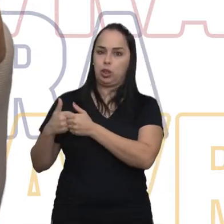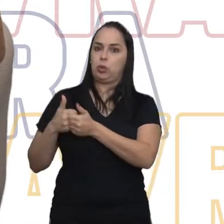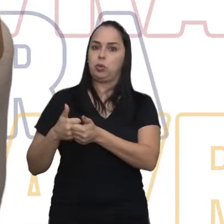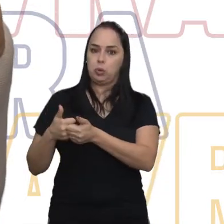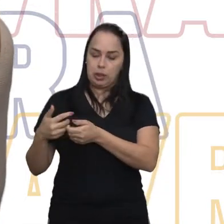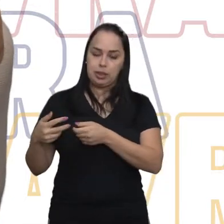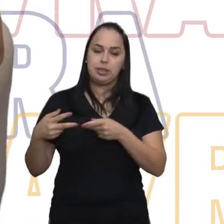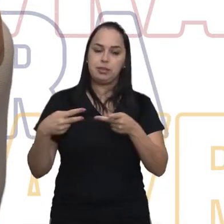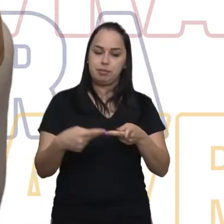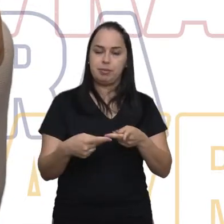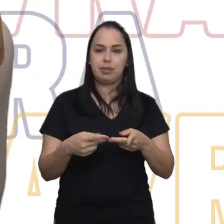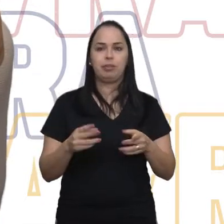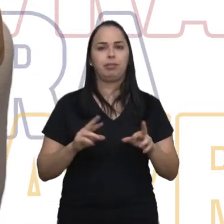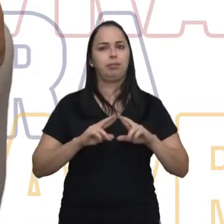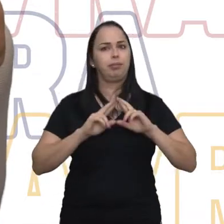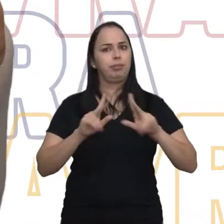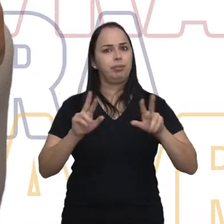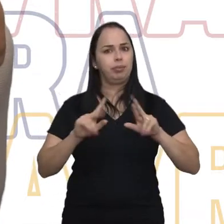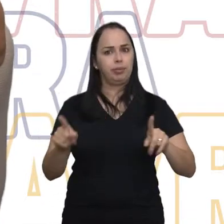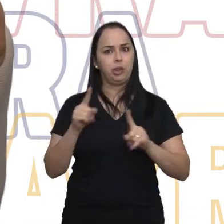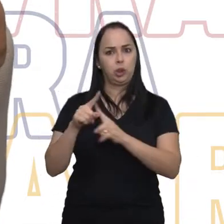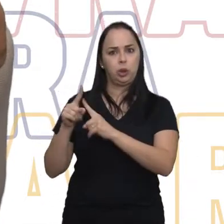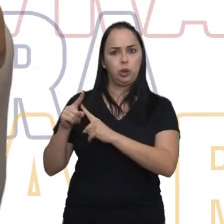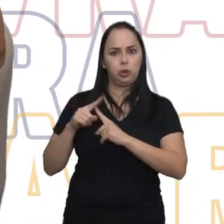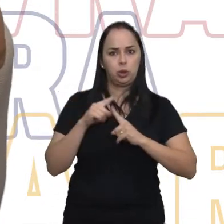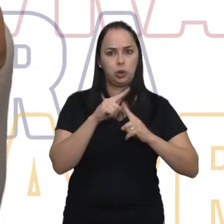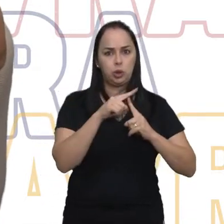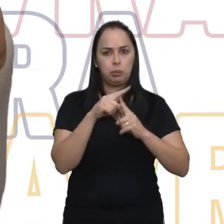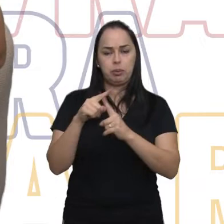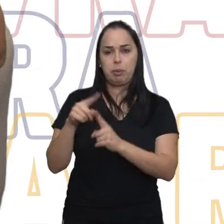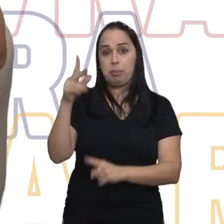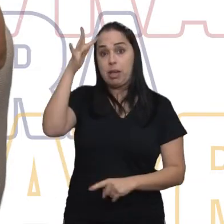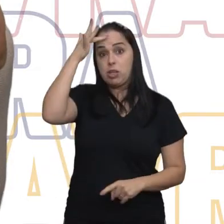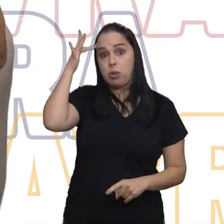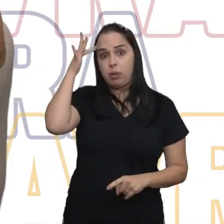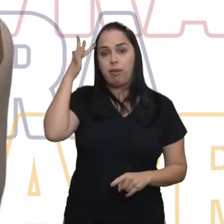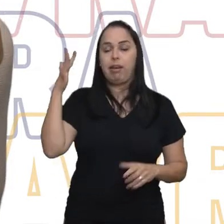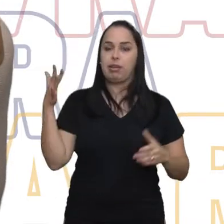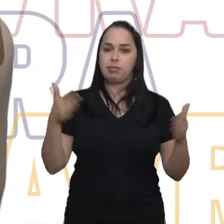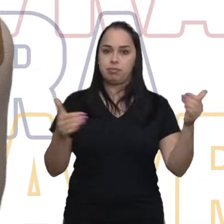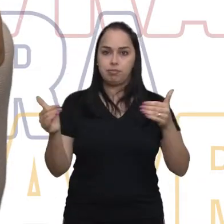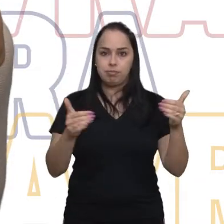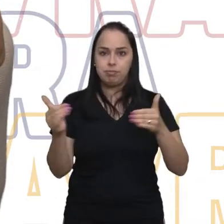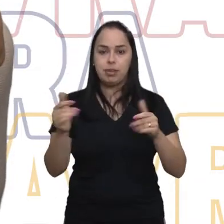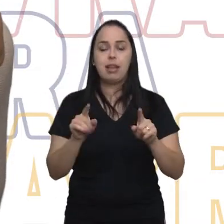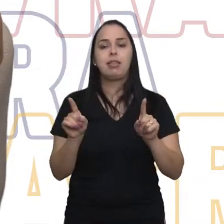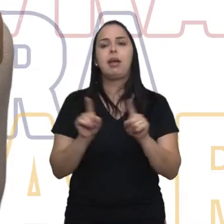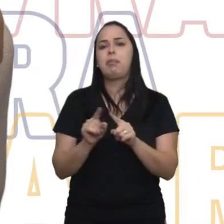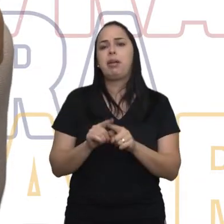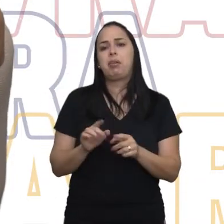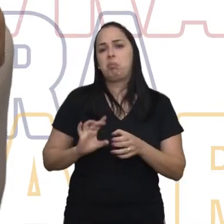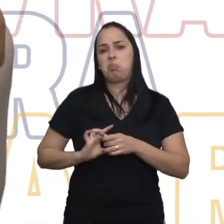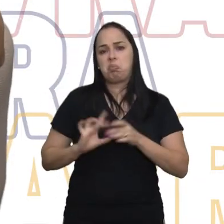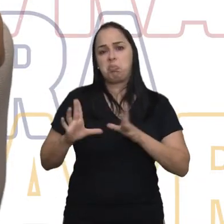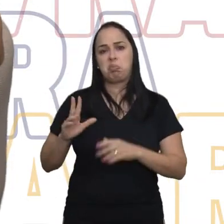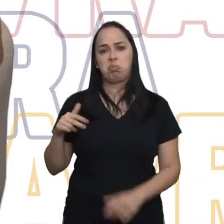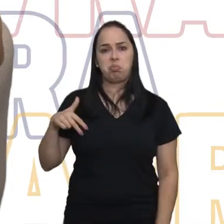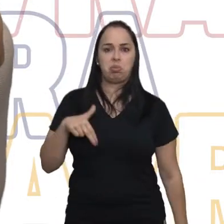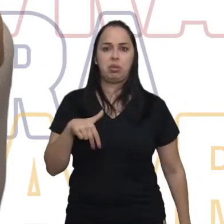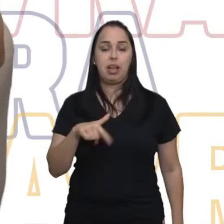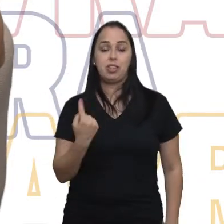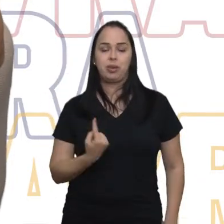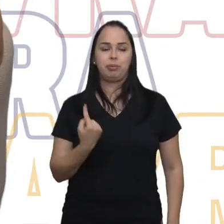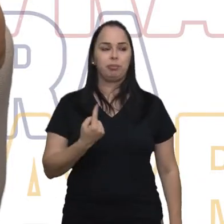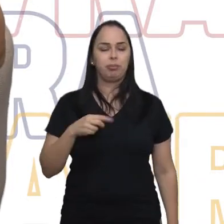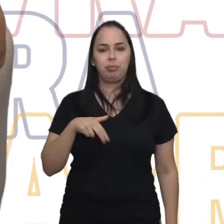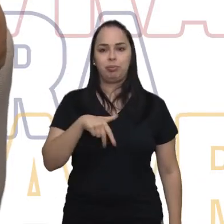internas. Então, eu tenho uma diversificação muito grande de público, né? E tem também as visitas livres, né? Que daí